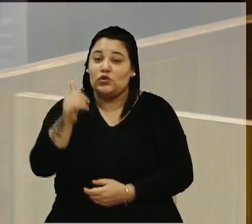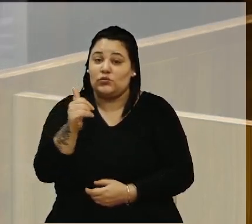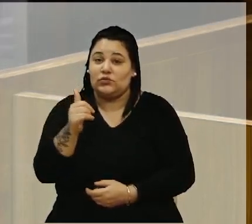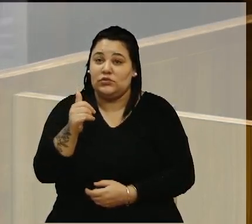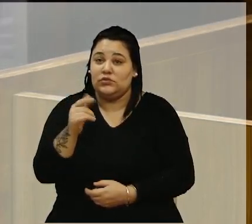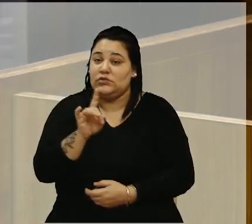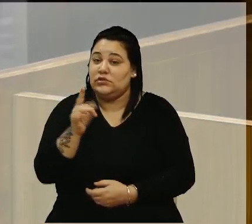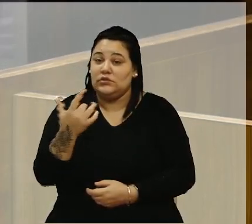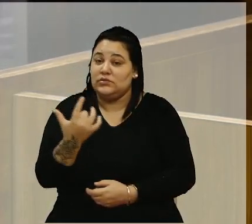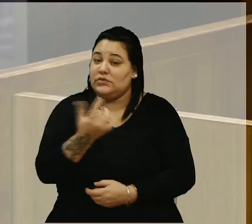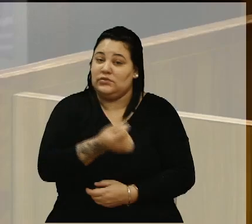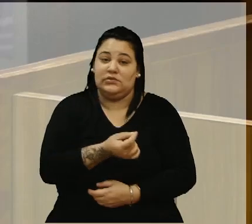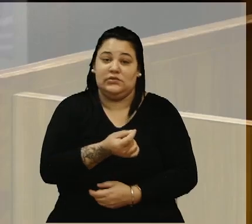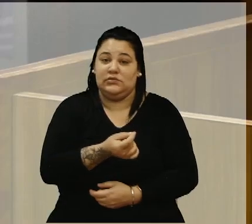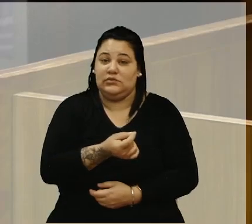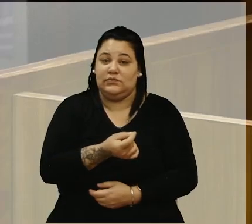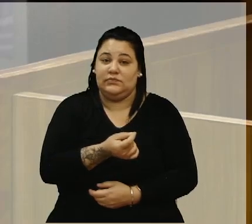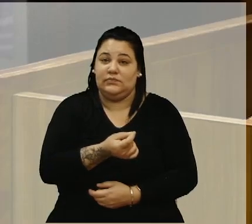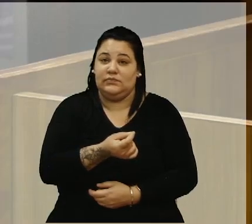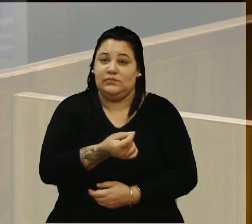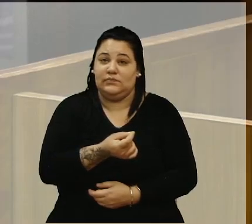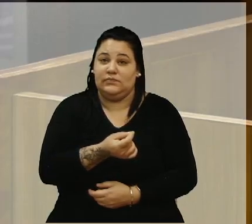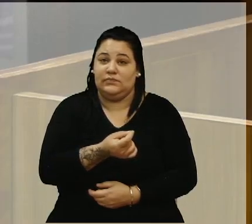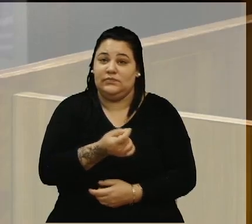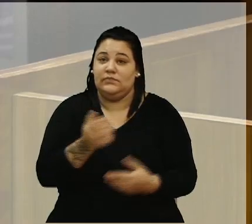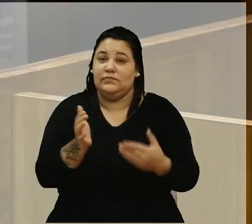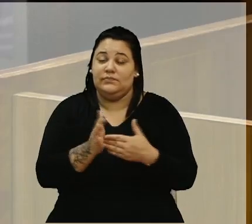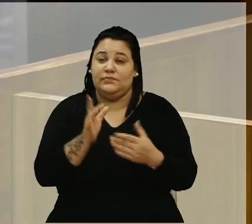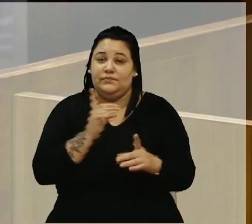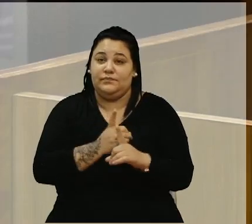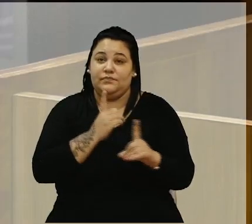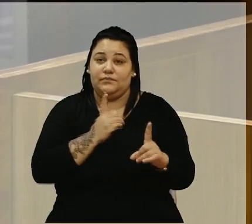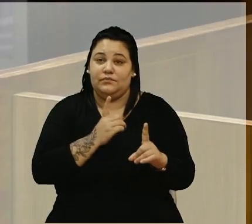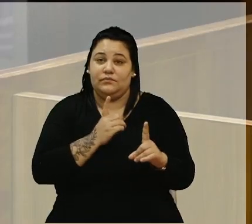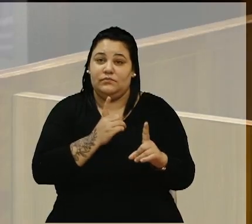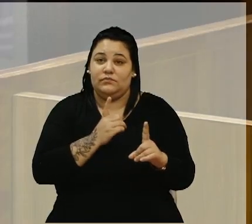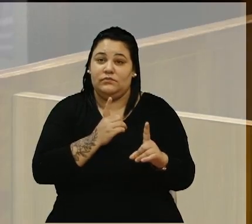saia da frente até